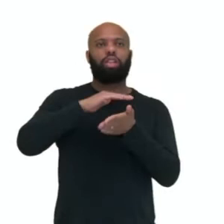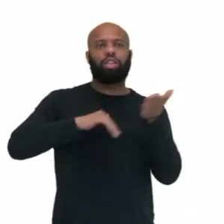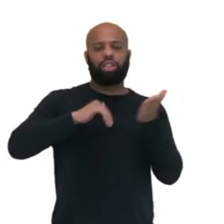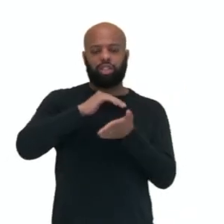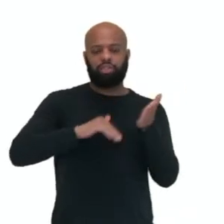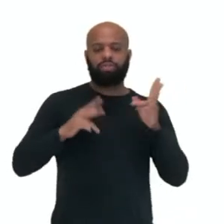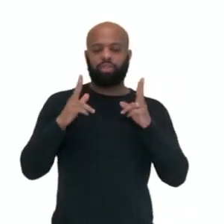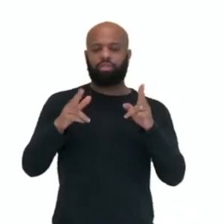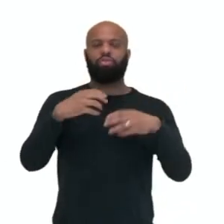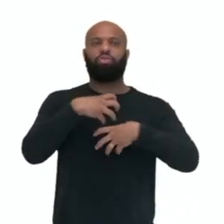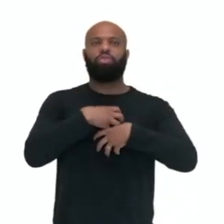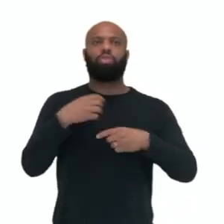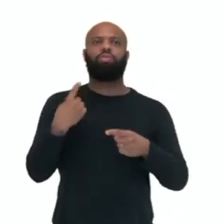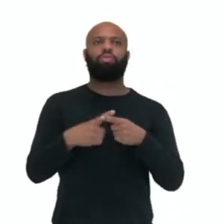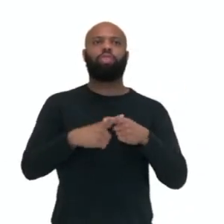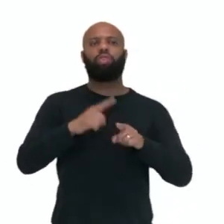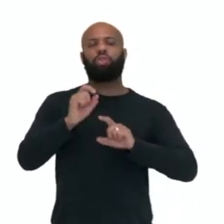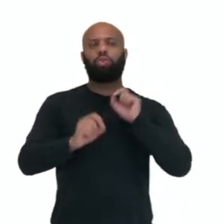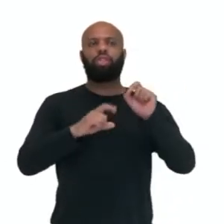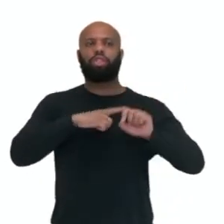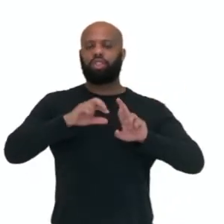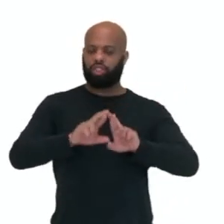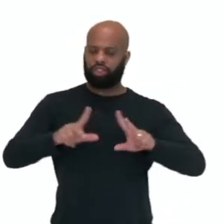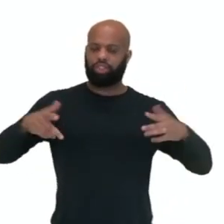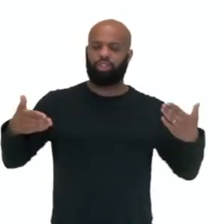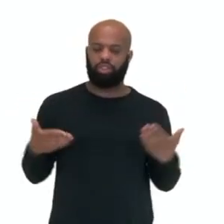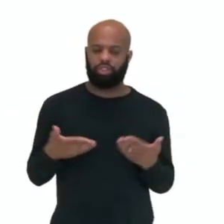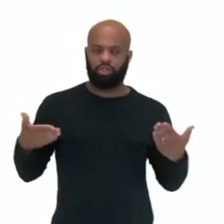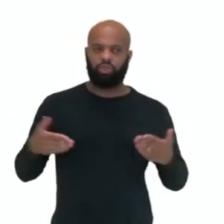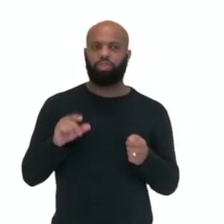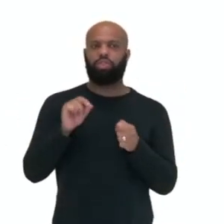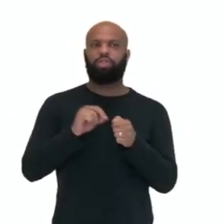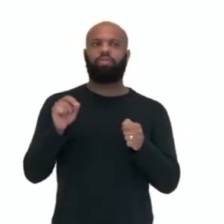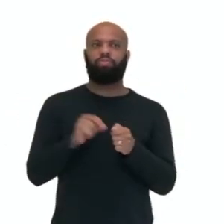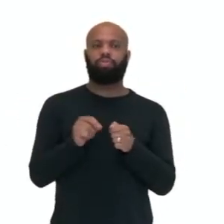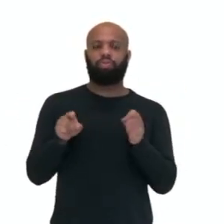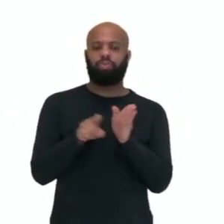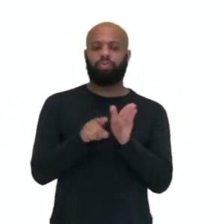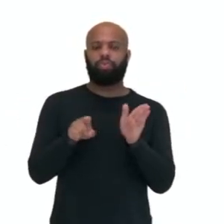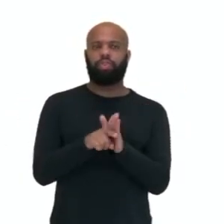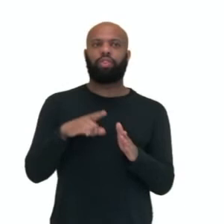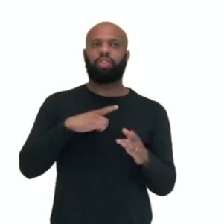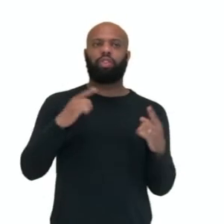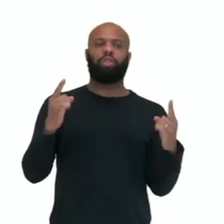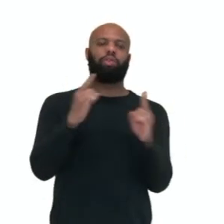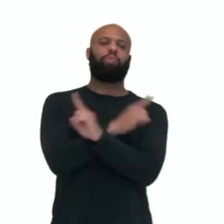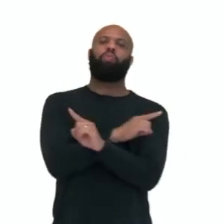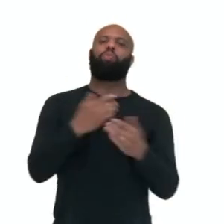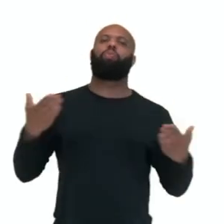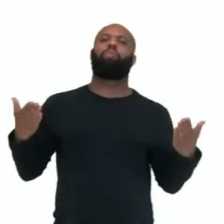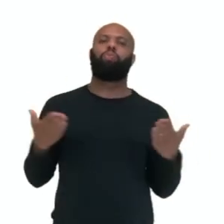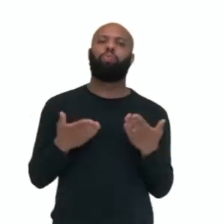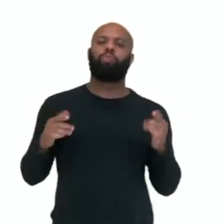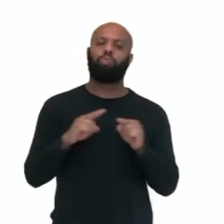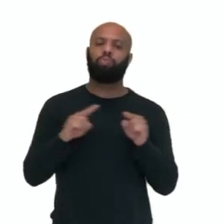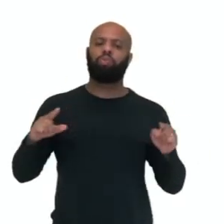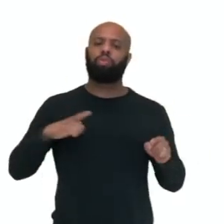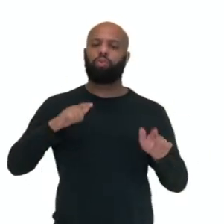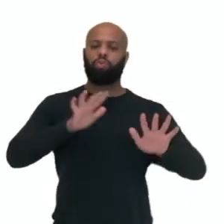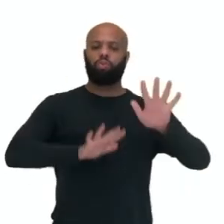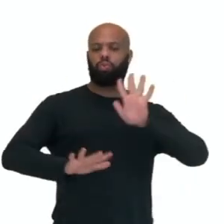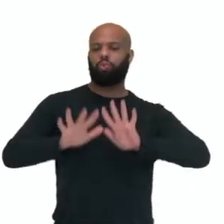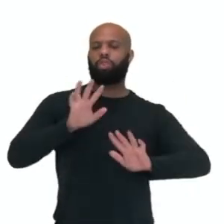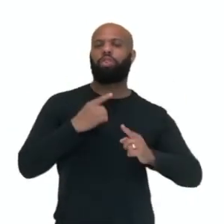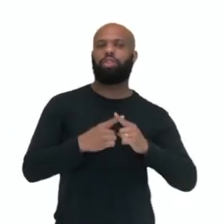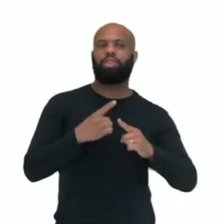maneira. Única coisa que quando eu faço a subtração eu tenho que fazer o oposto. E aqui tomar cuidado, gente. Porque eu tenho que fazer a regrinha